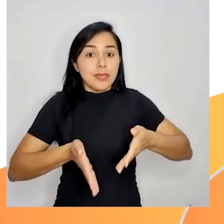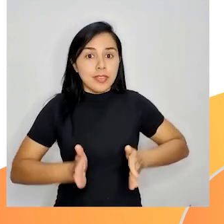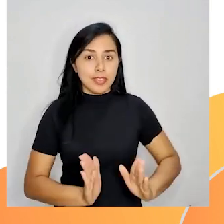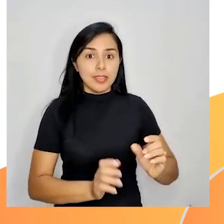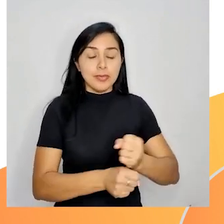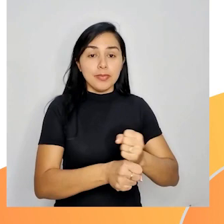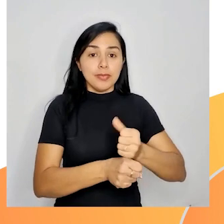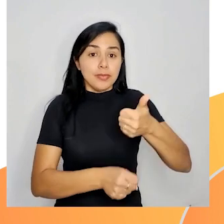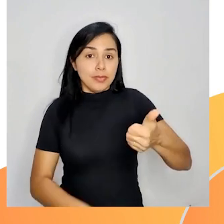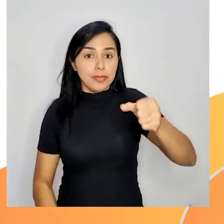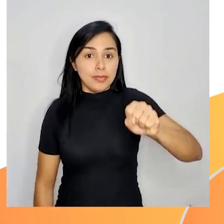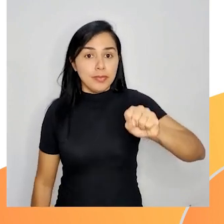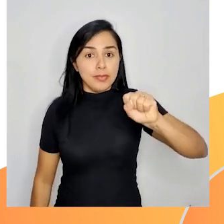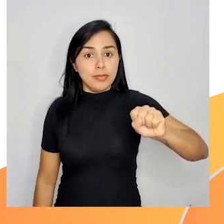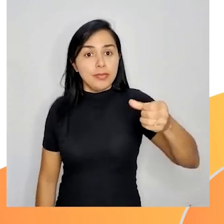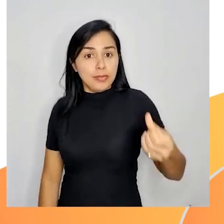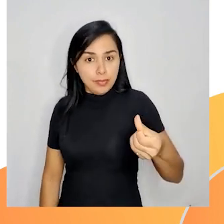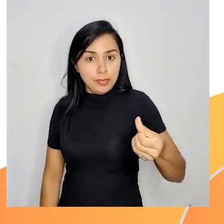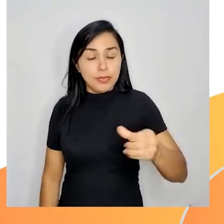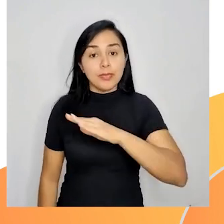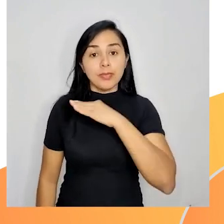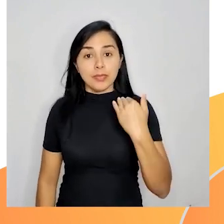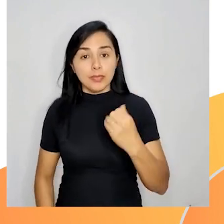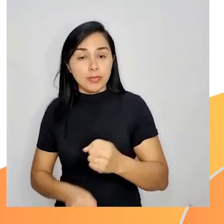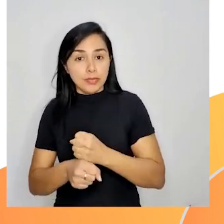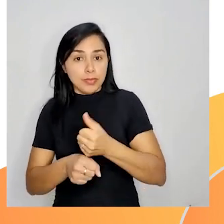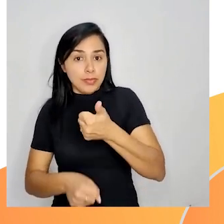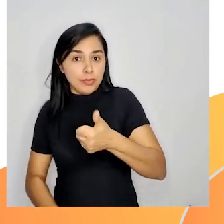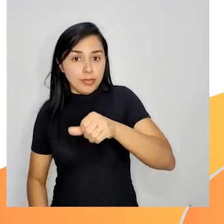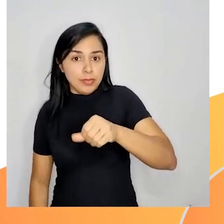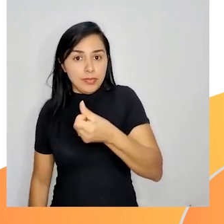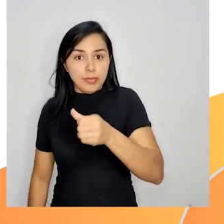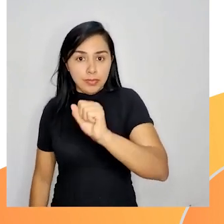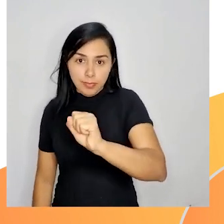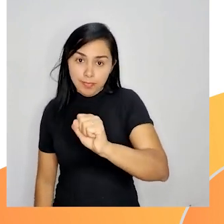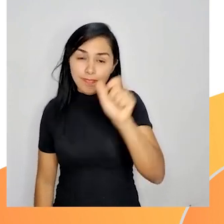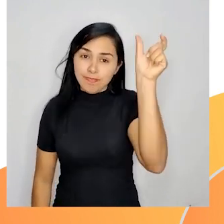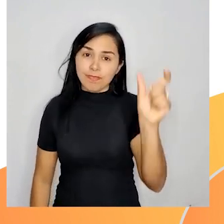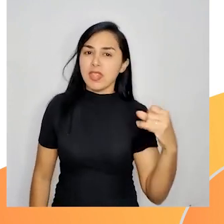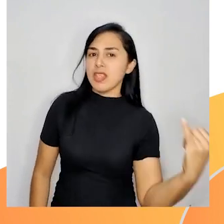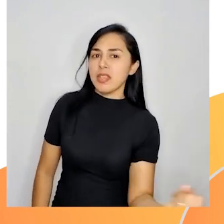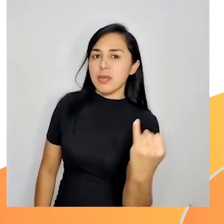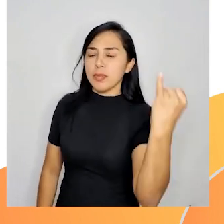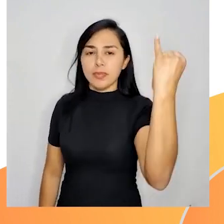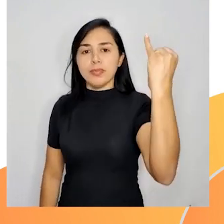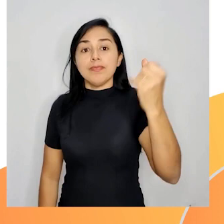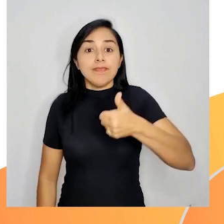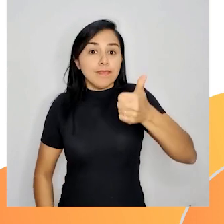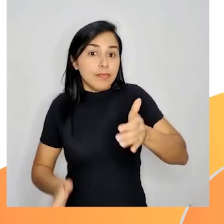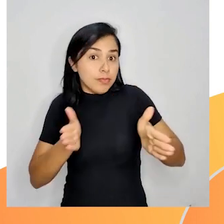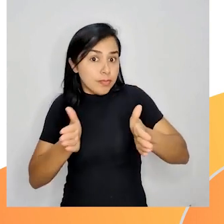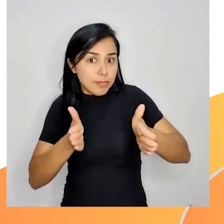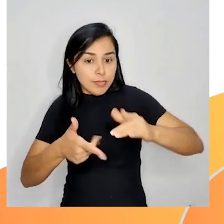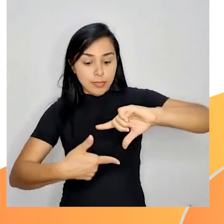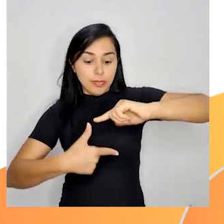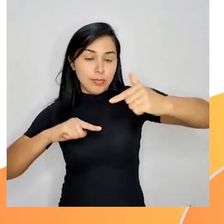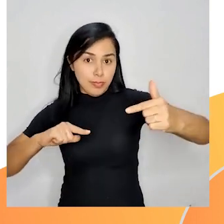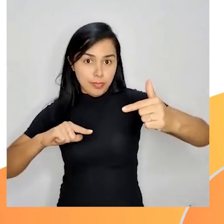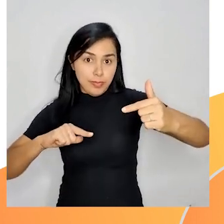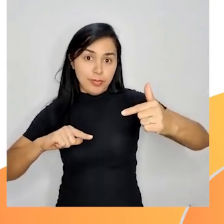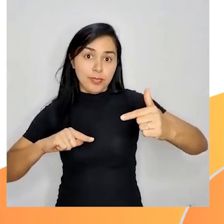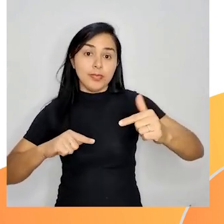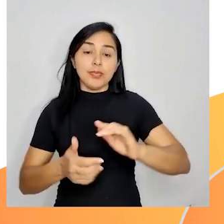1886-1968. Foi um dos mais importantes escritores da primeira fase do modernismo e um dos pontos